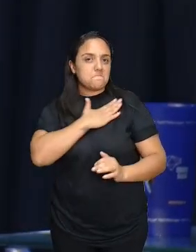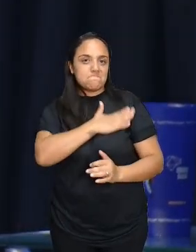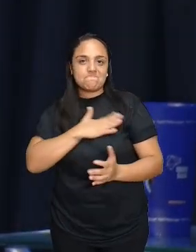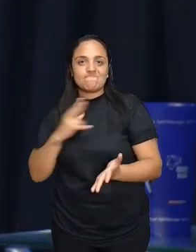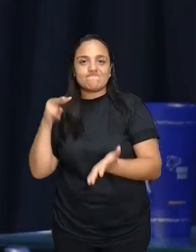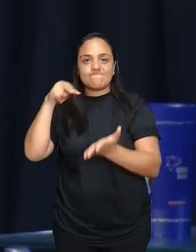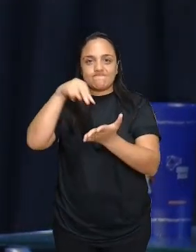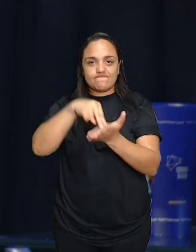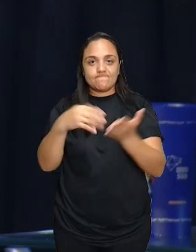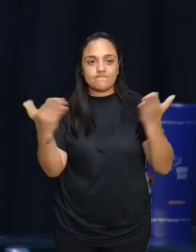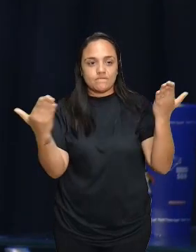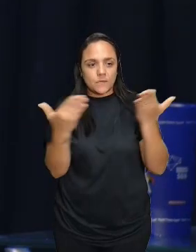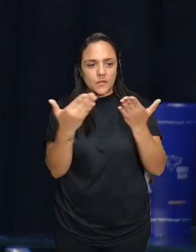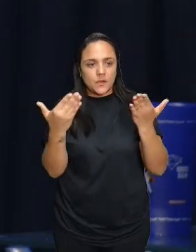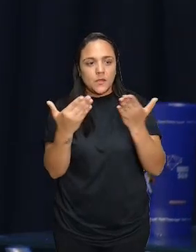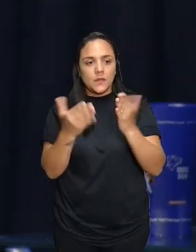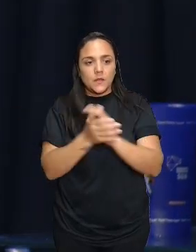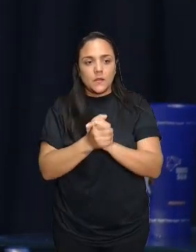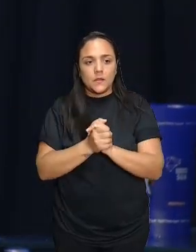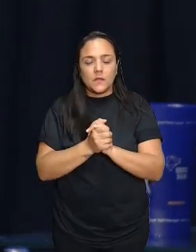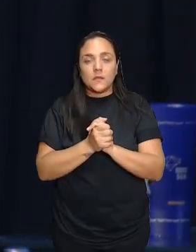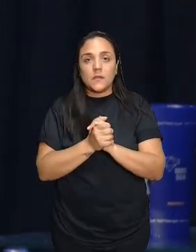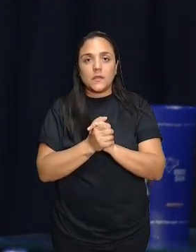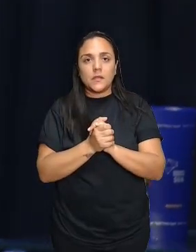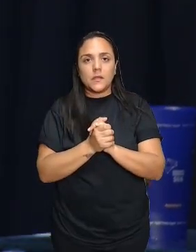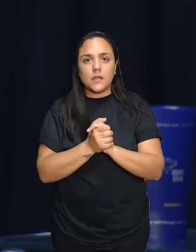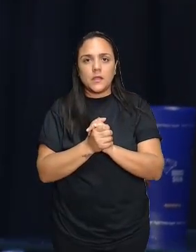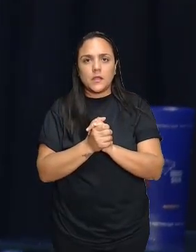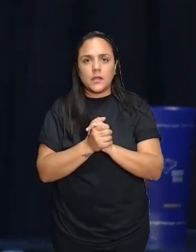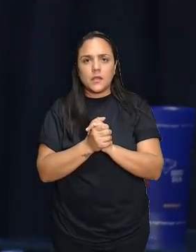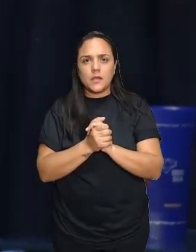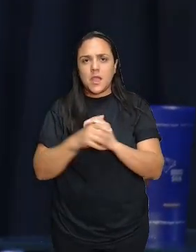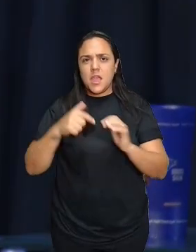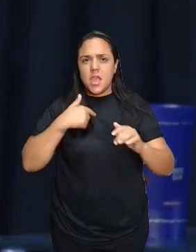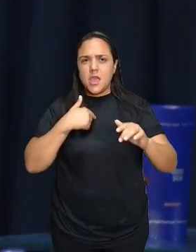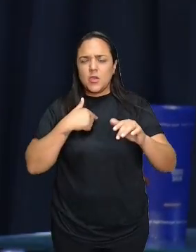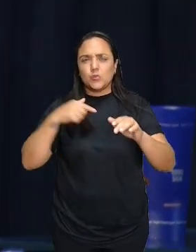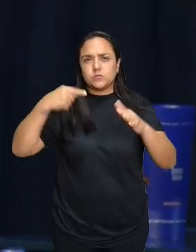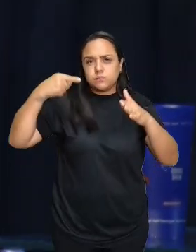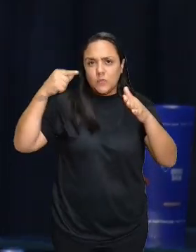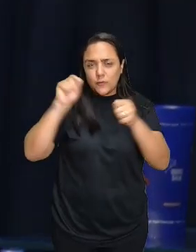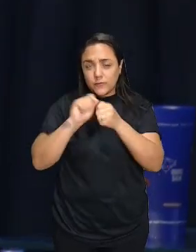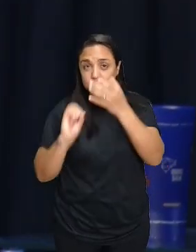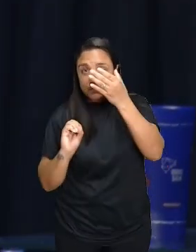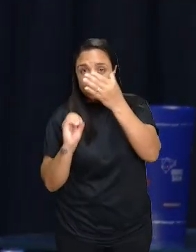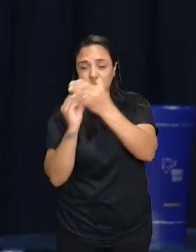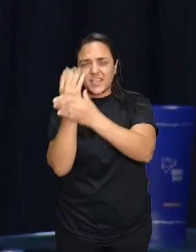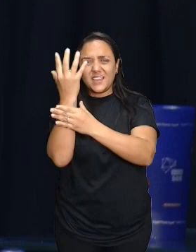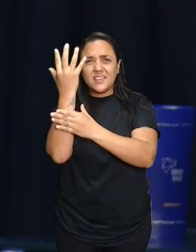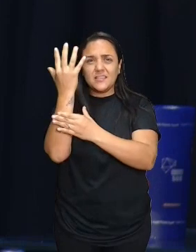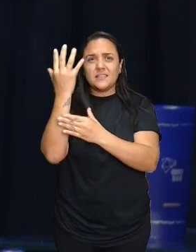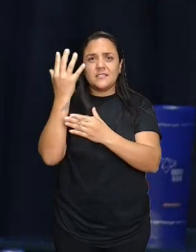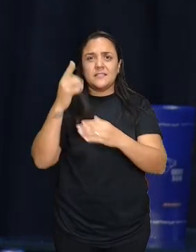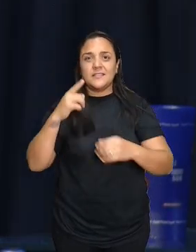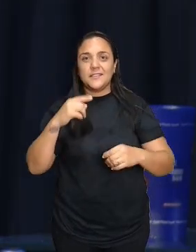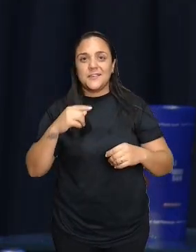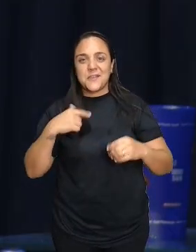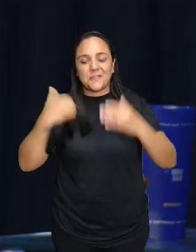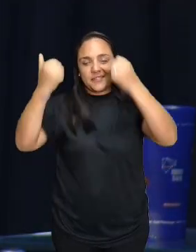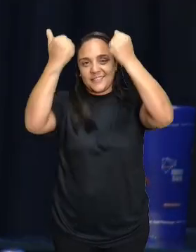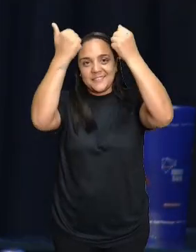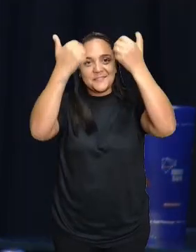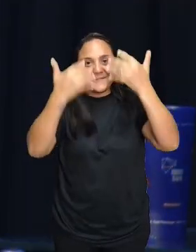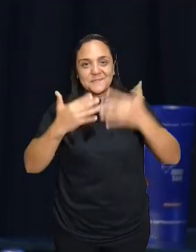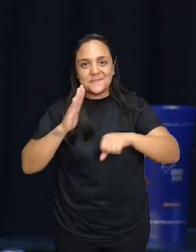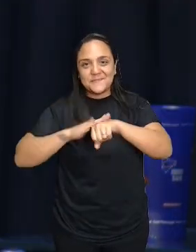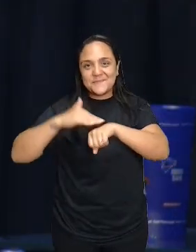vocês. Eu sou o Morris Litvak, sou fundador e CEO da Matura. Daqui a pouco eu vou contar um pouco mais o que é a